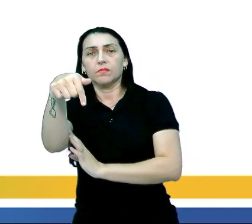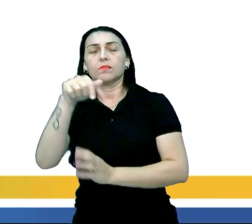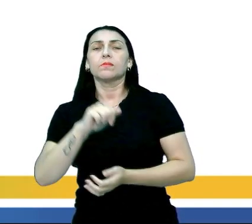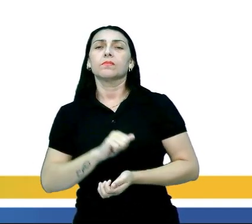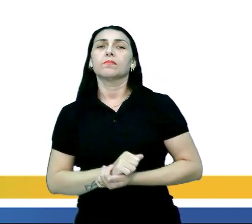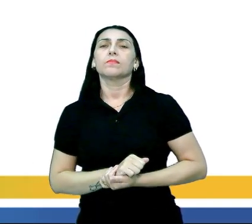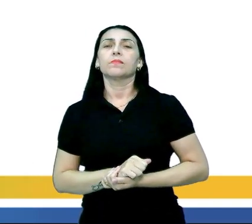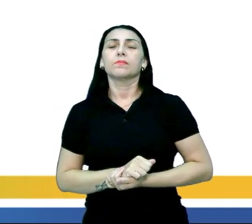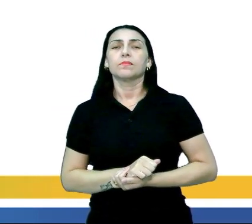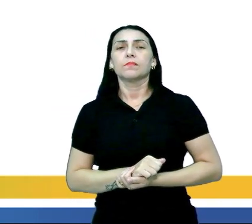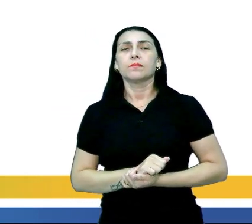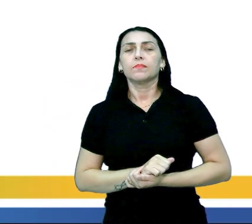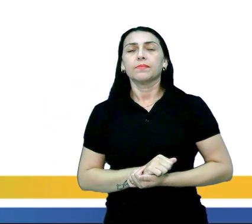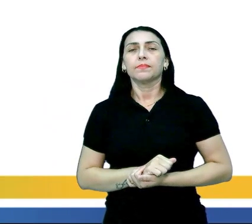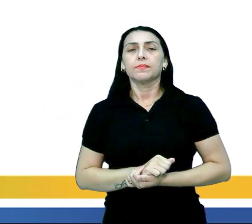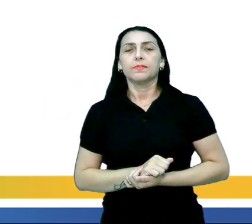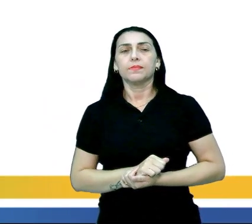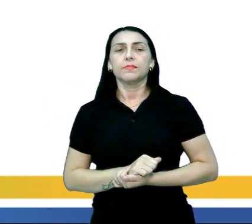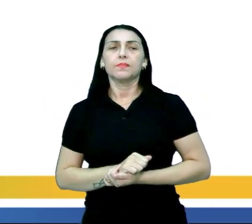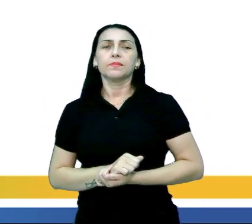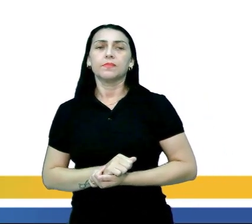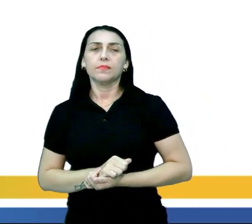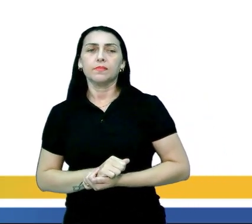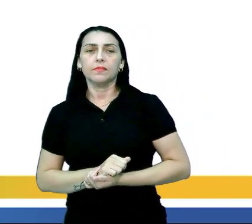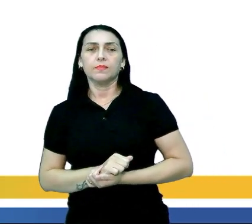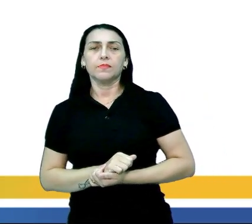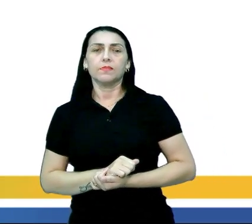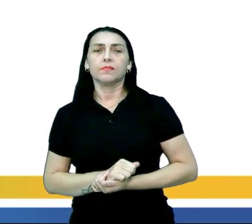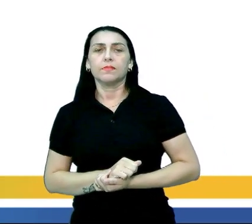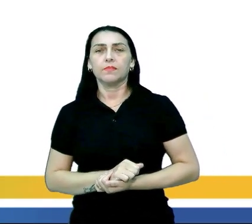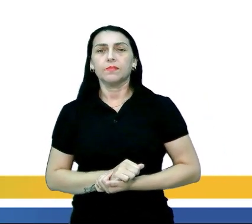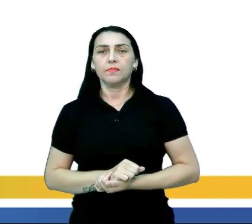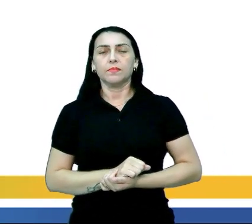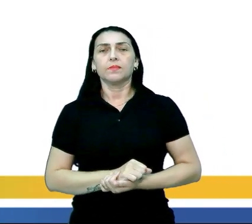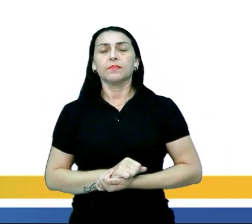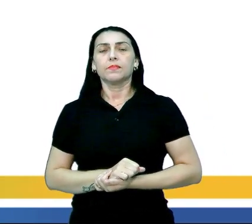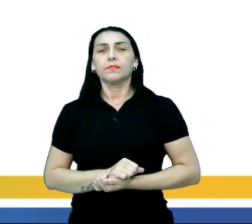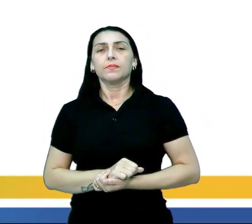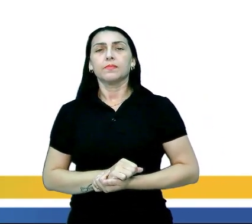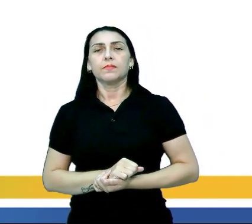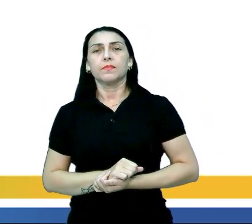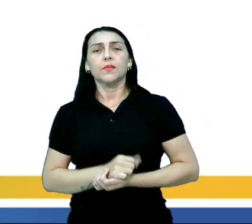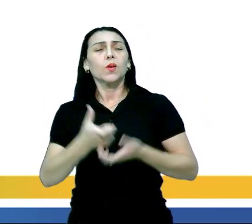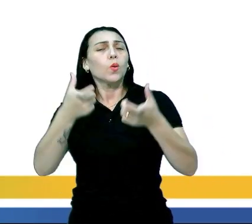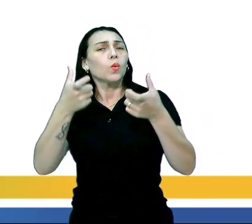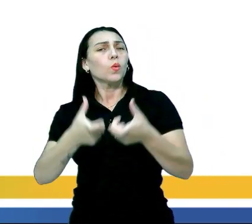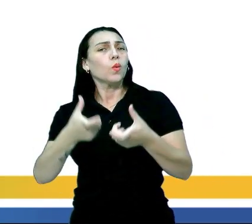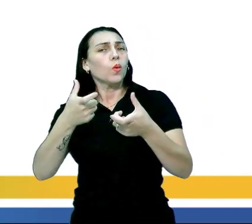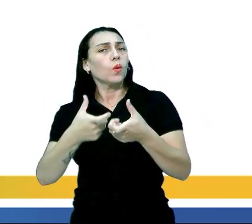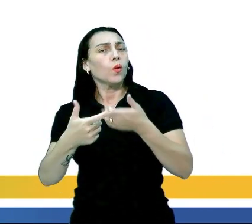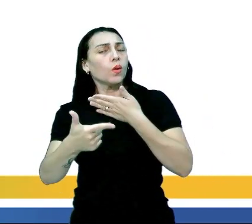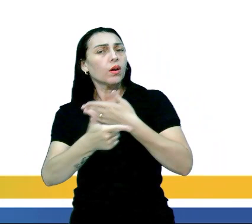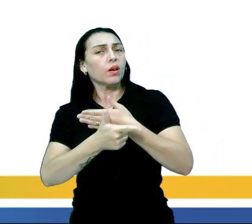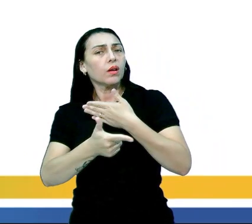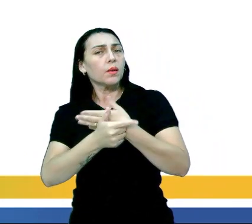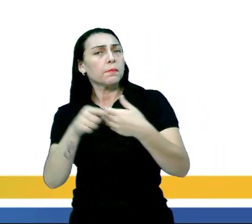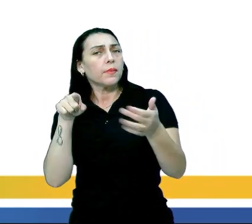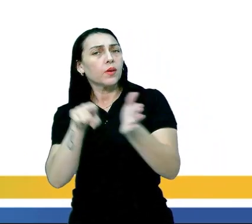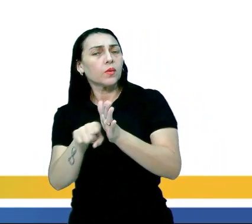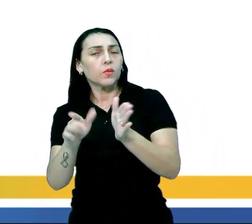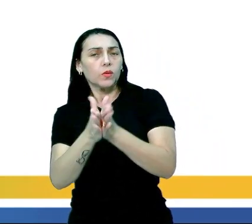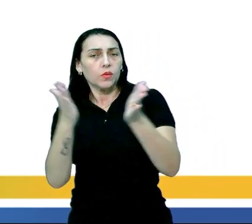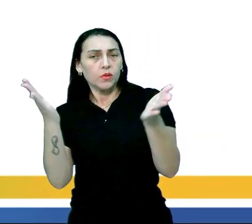páginas, página 156 e página 157. Onde está essa questão, professor?